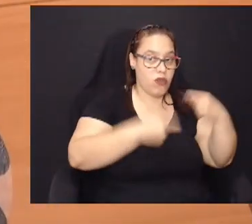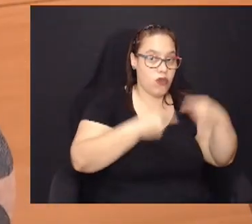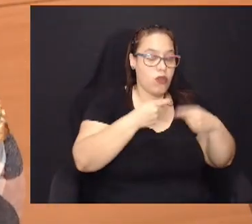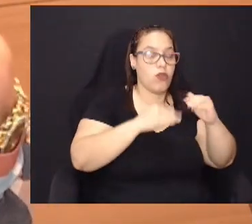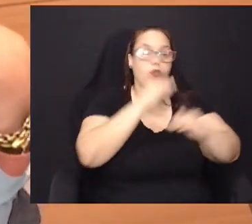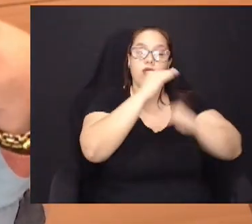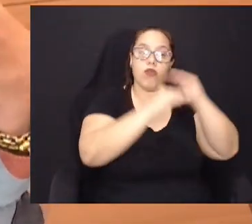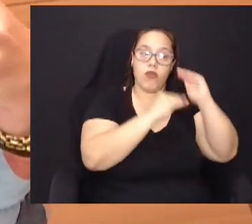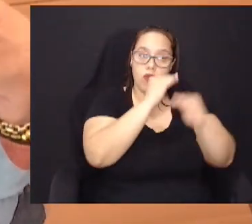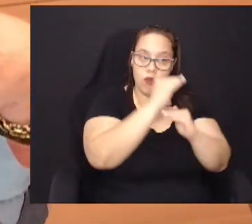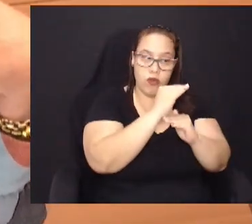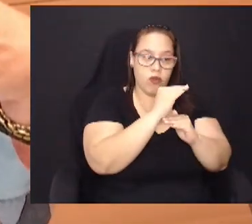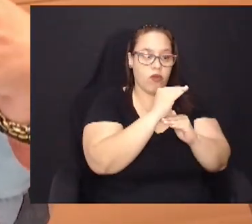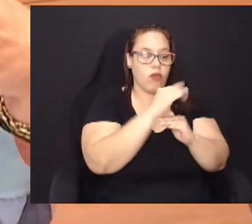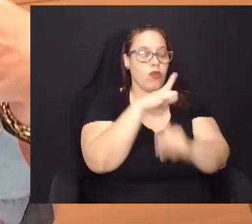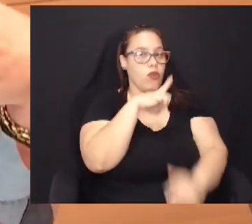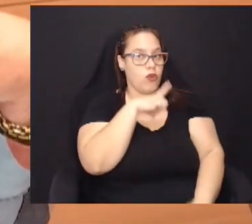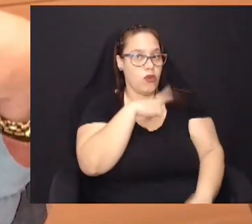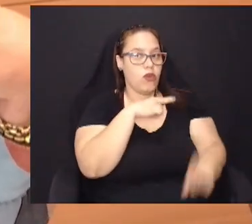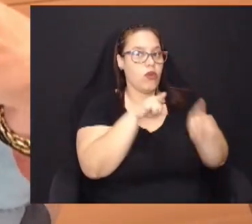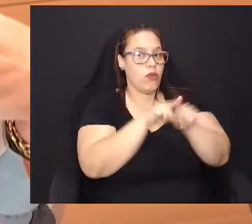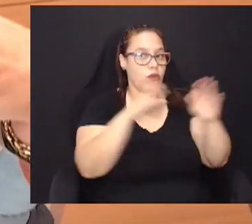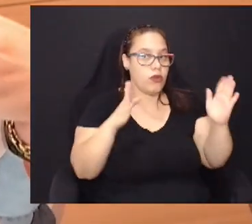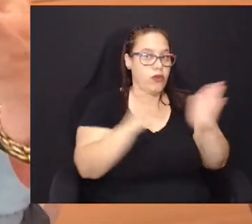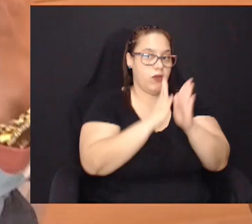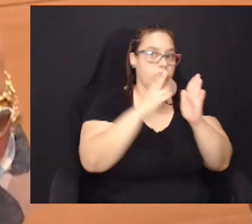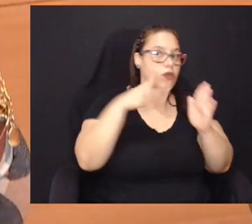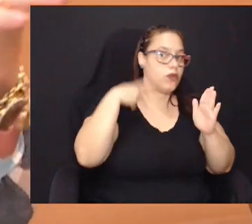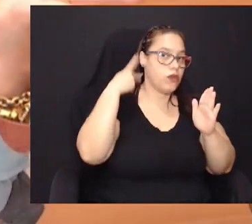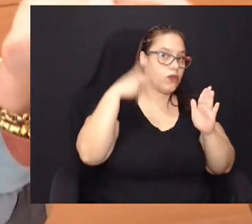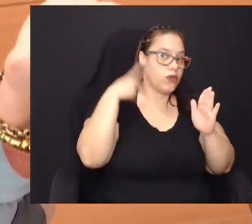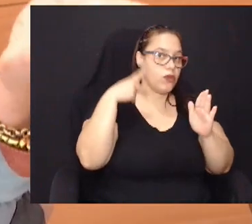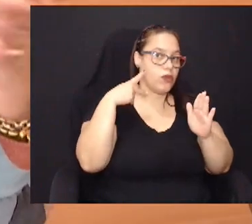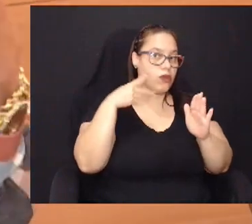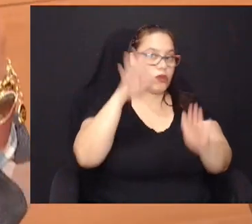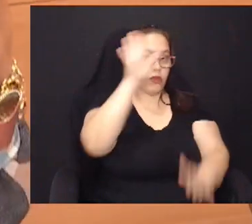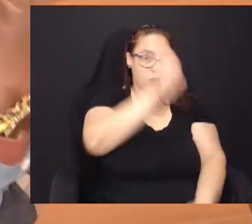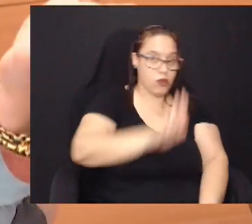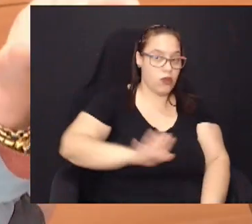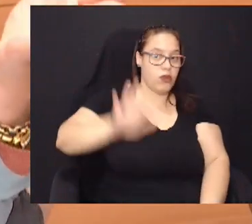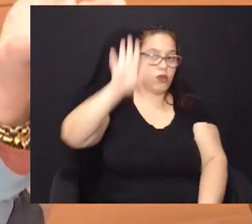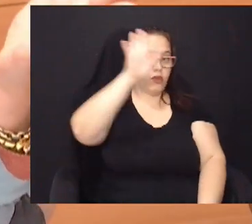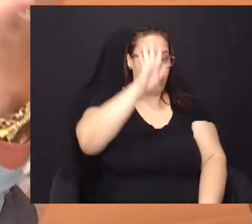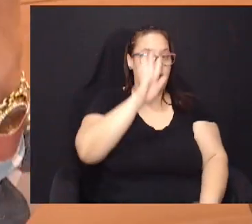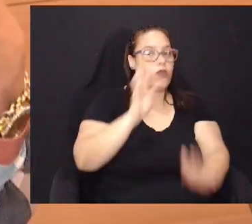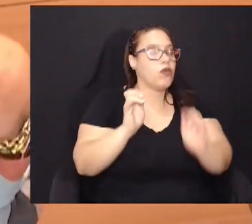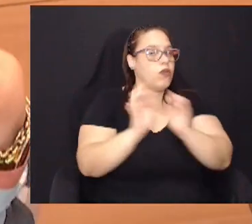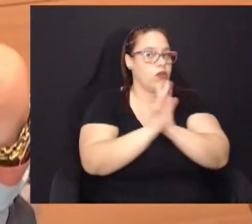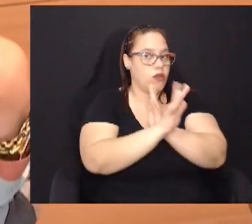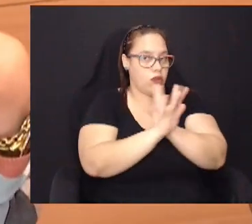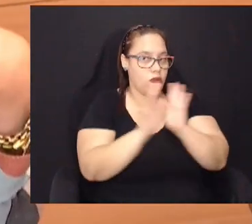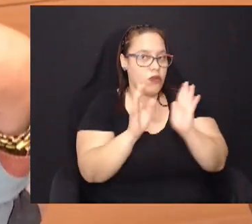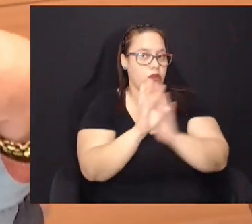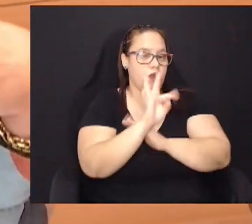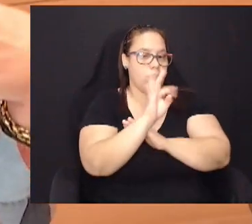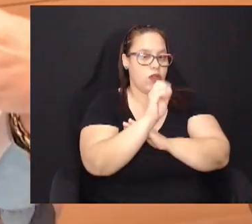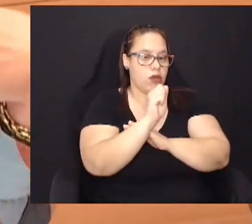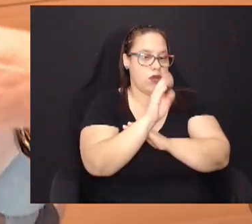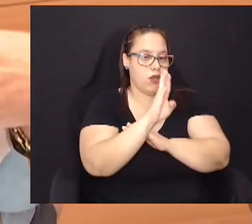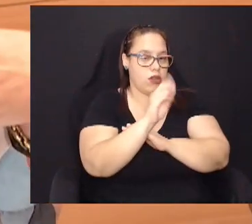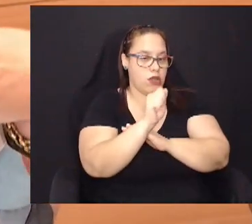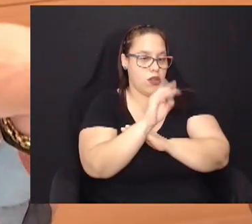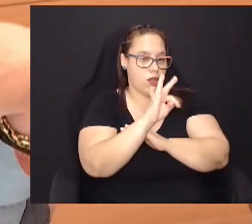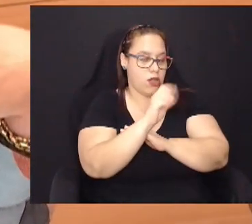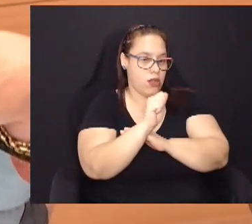construído. Tanto que nós temos também uma frente parlamentar nacional pelos centros urbanos, discutindo com a Tabata Amaral a requalificação do centro.